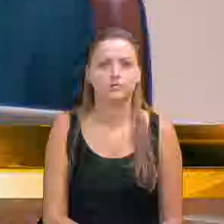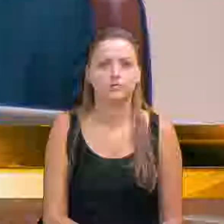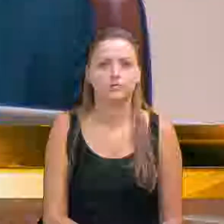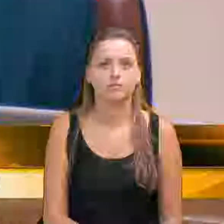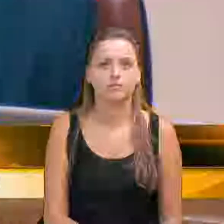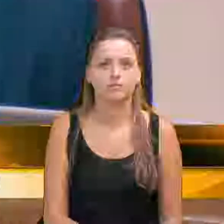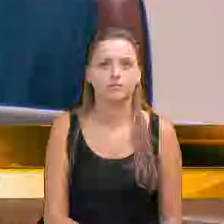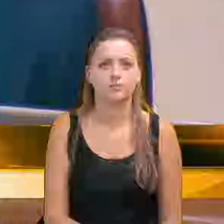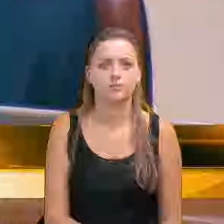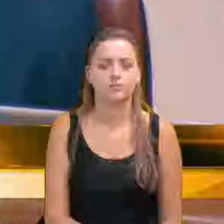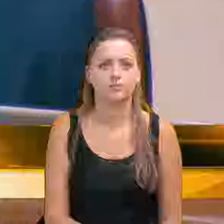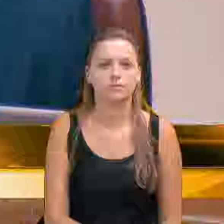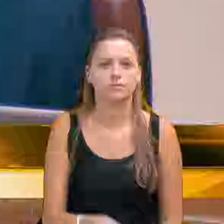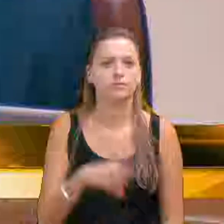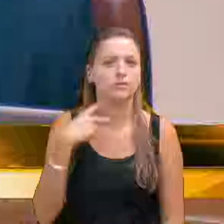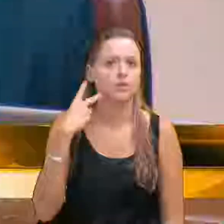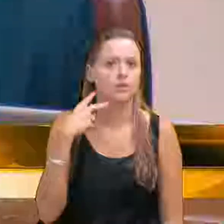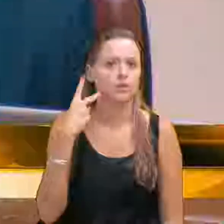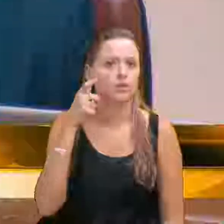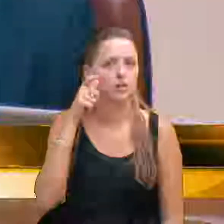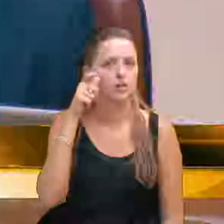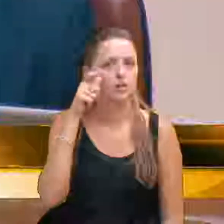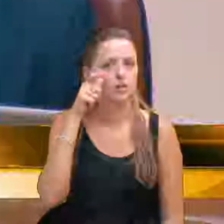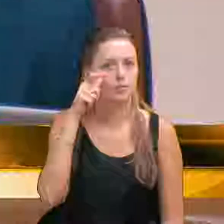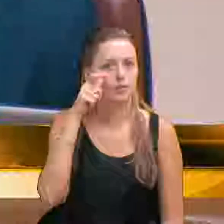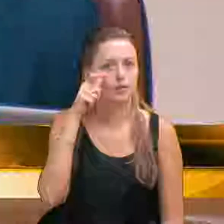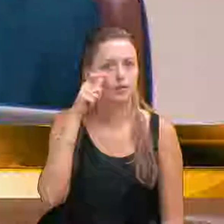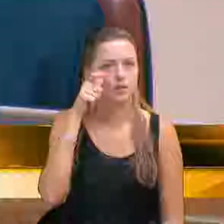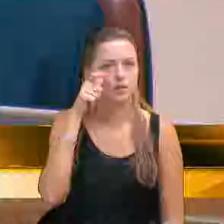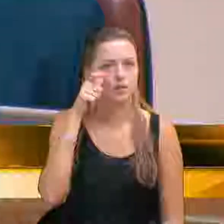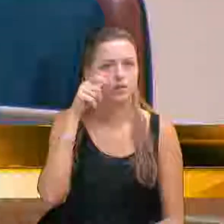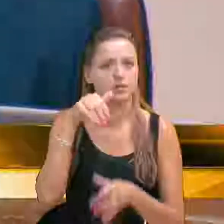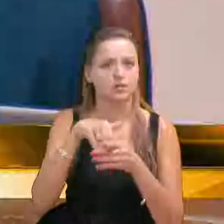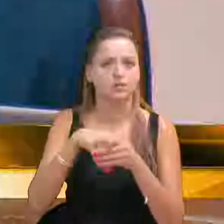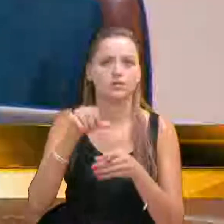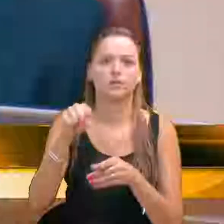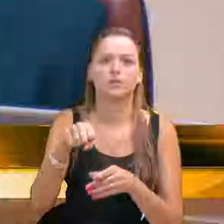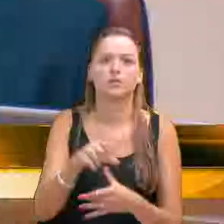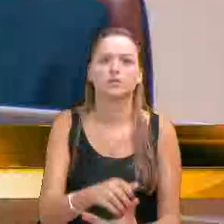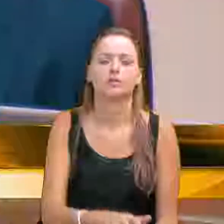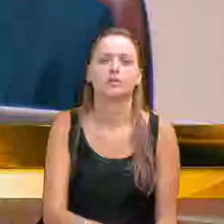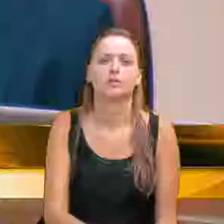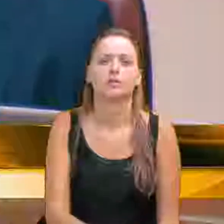Eu voto favorável, senhor presidente. Vereador Périco.